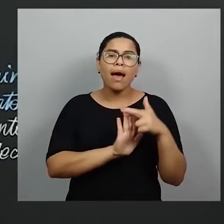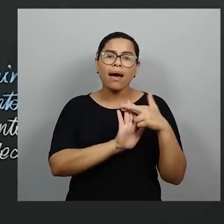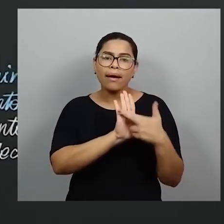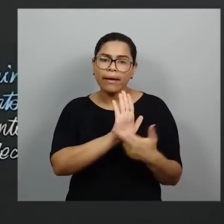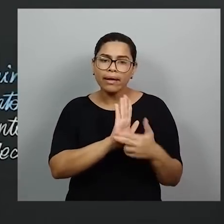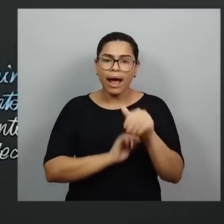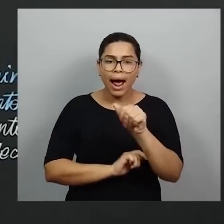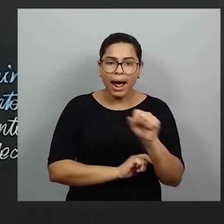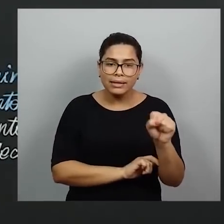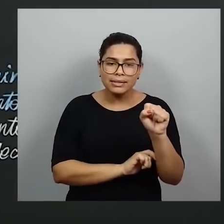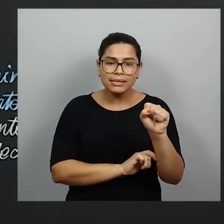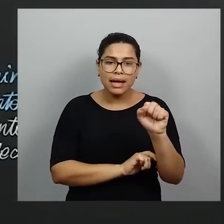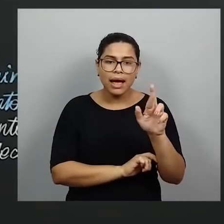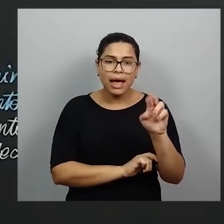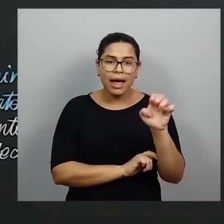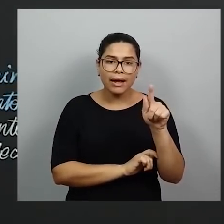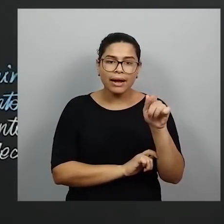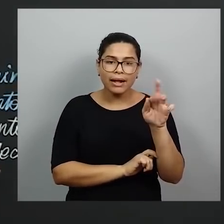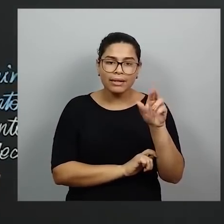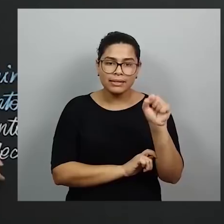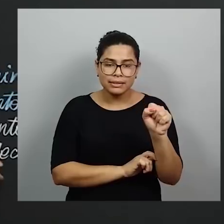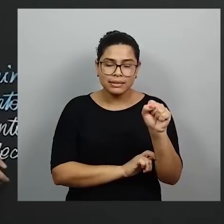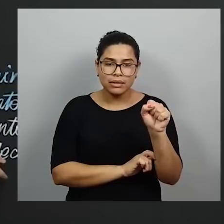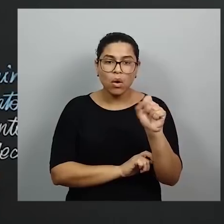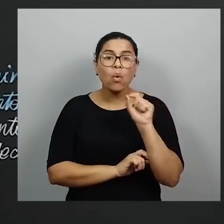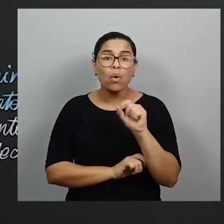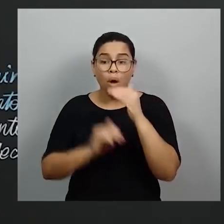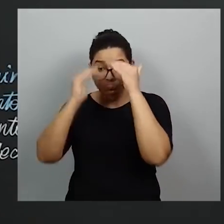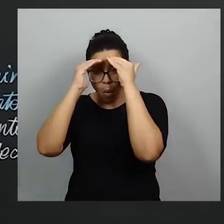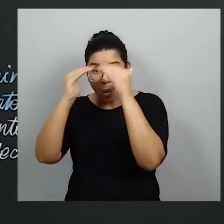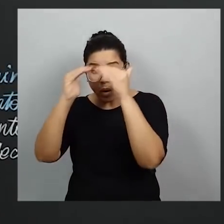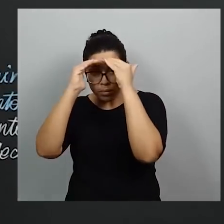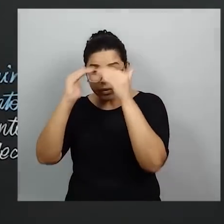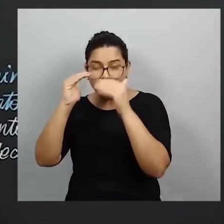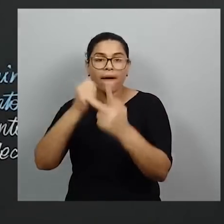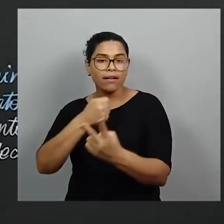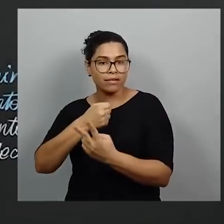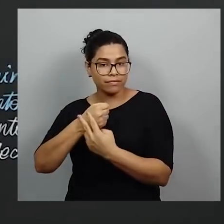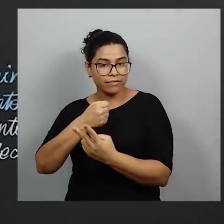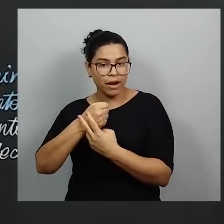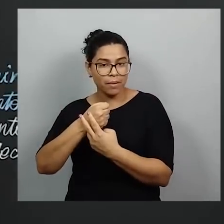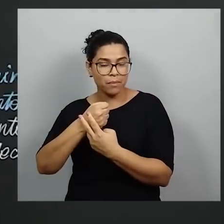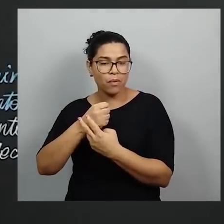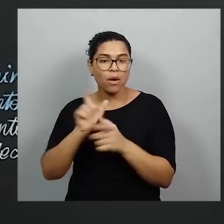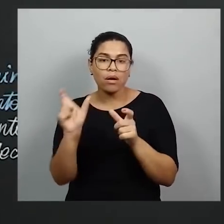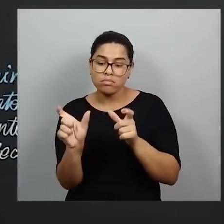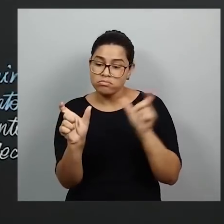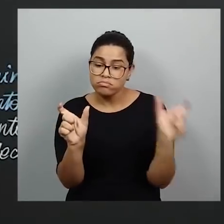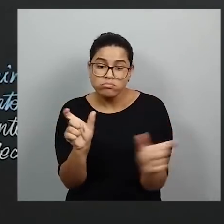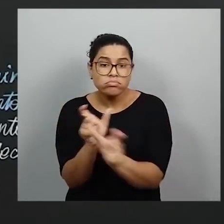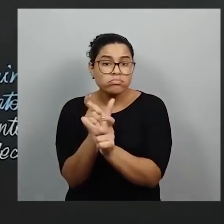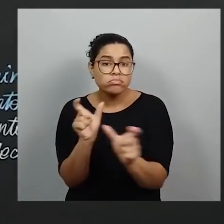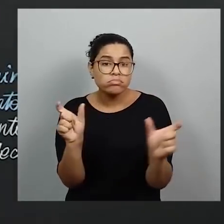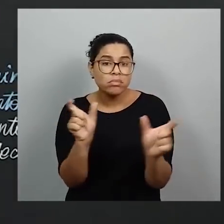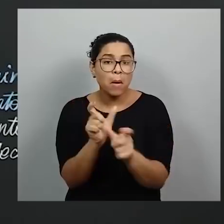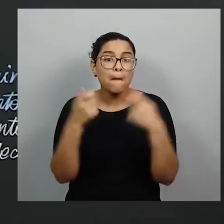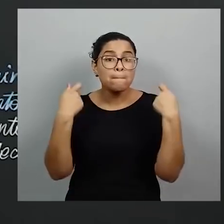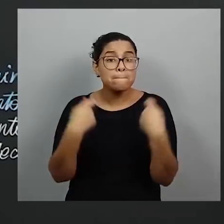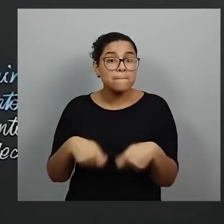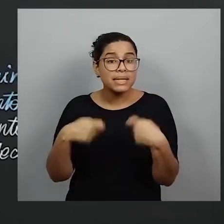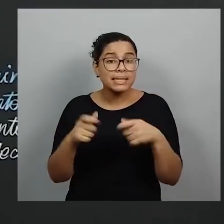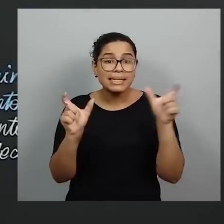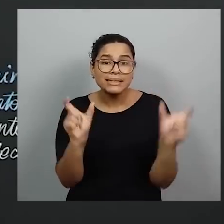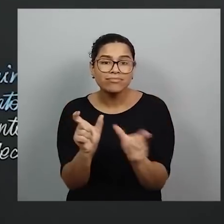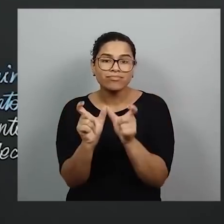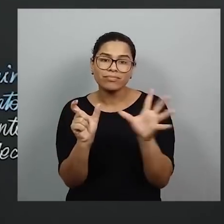quem? Completa o sentido de obedeceram. Obedeceram é um verbo transitivo porque